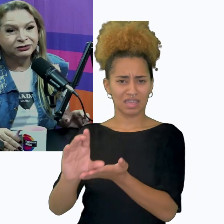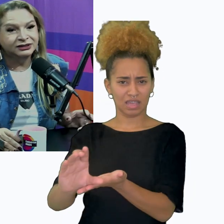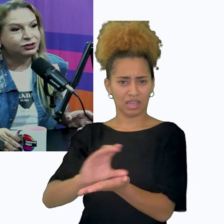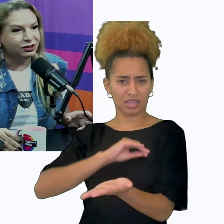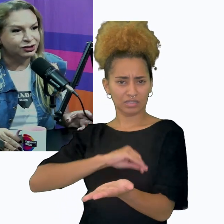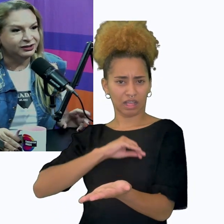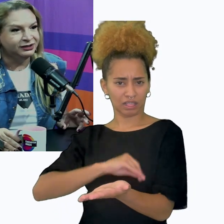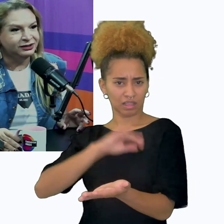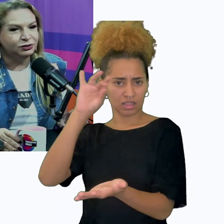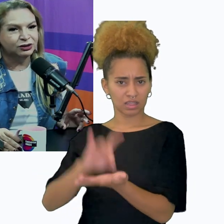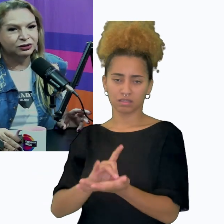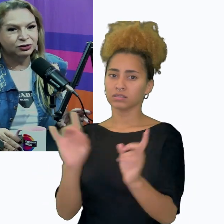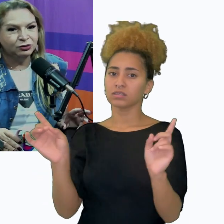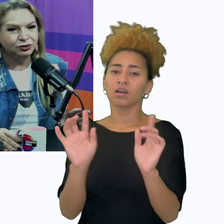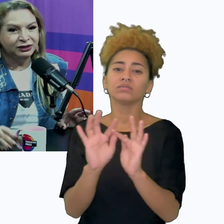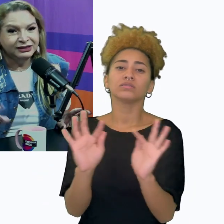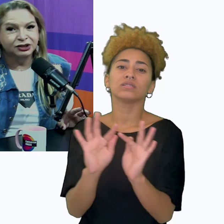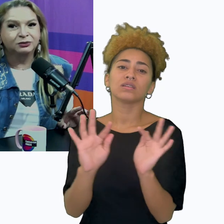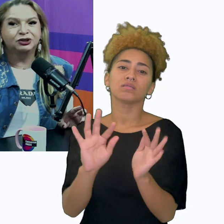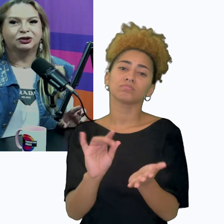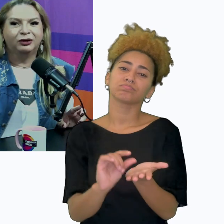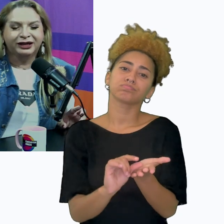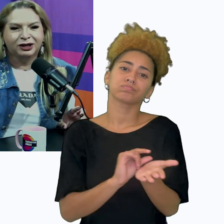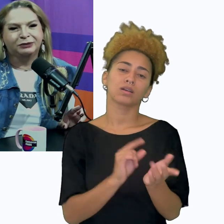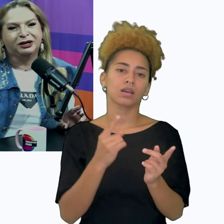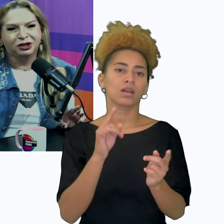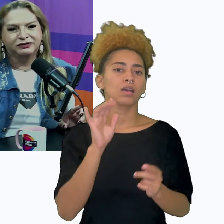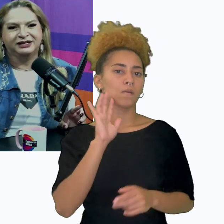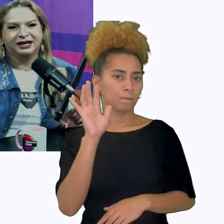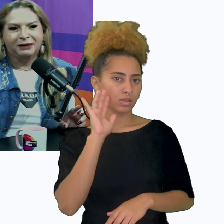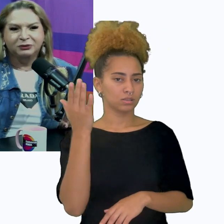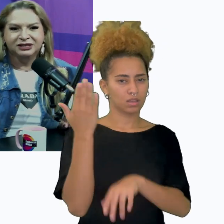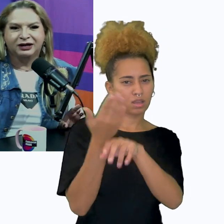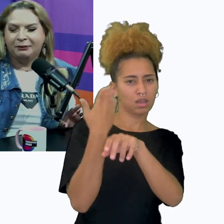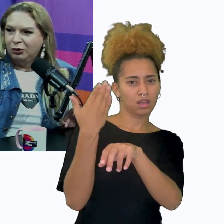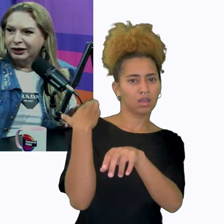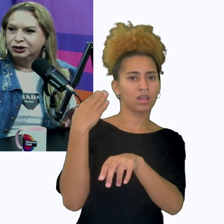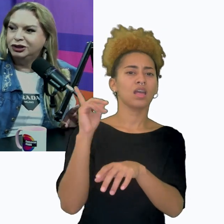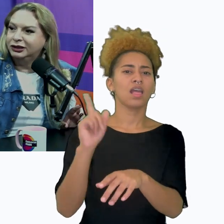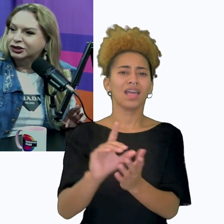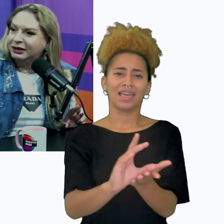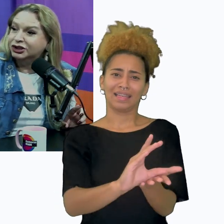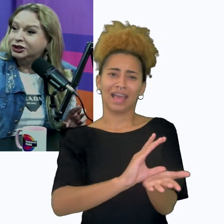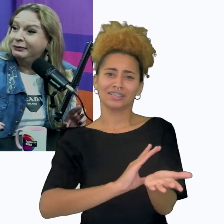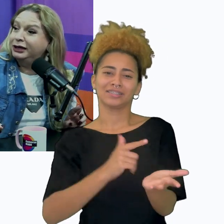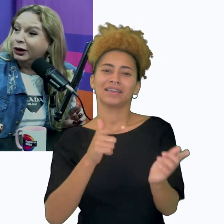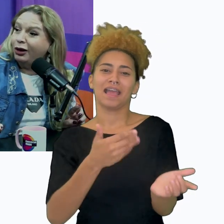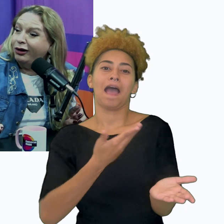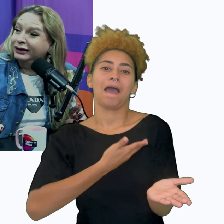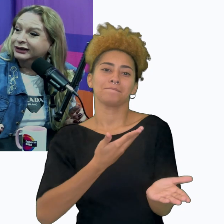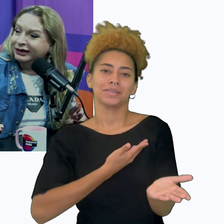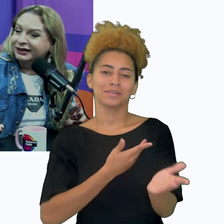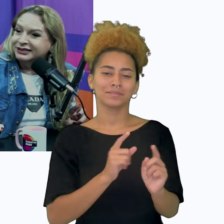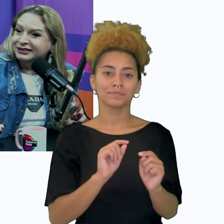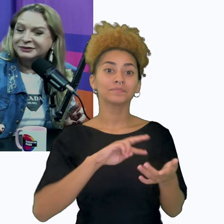não existe cachê, existe uma ajuda de custo. Ainda existe uma história que eu achei que tivesse acabado, mas não acabou, que é antiga, que chama cachê amigo.